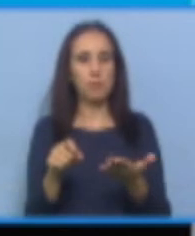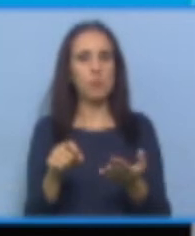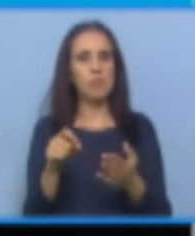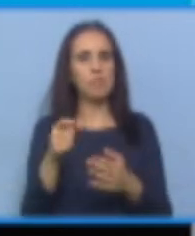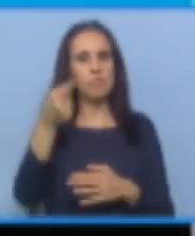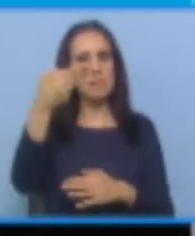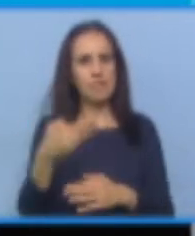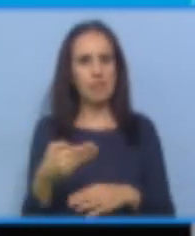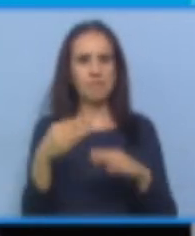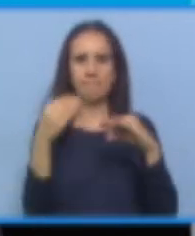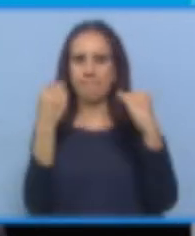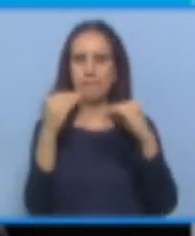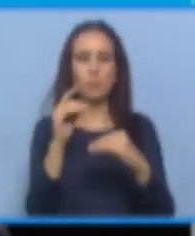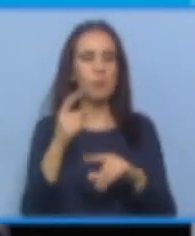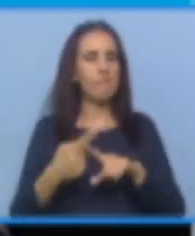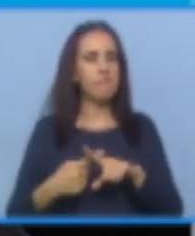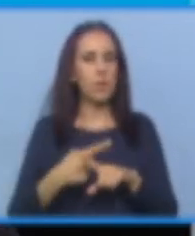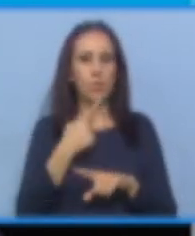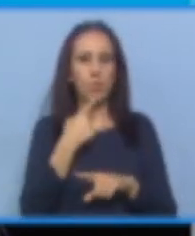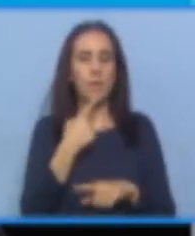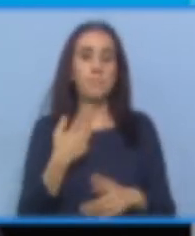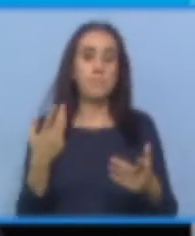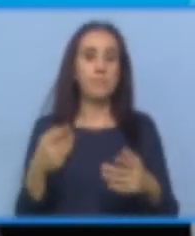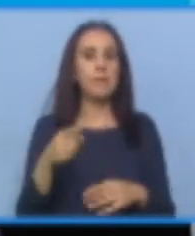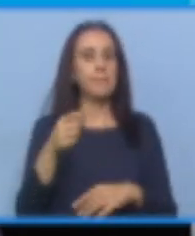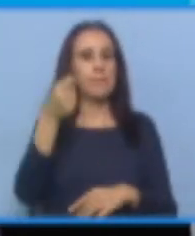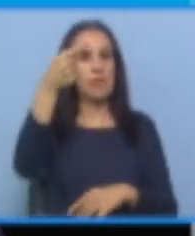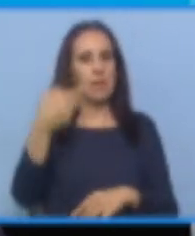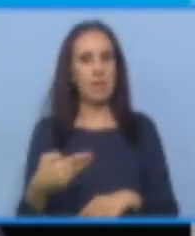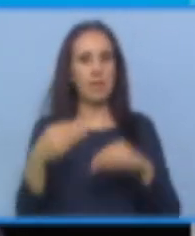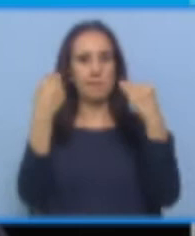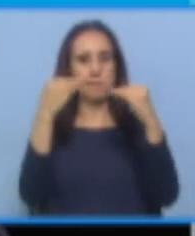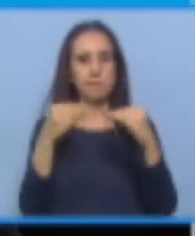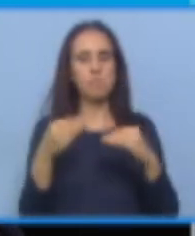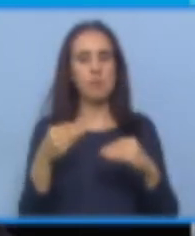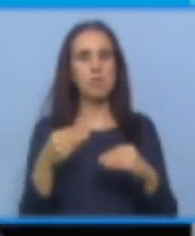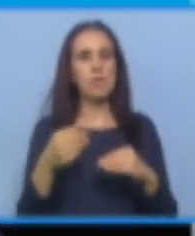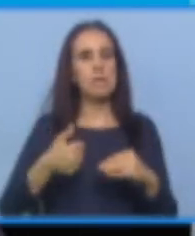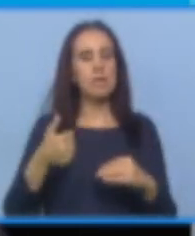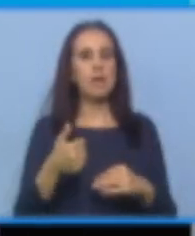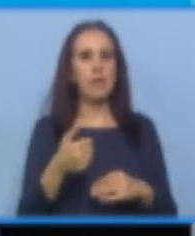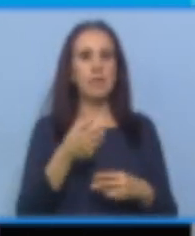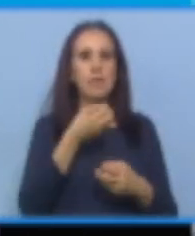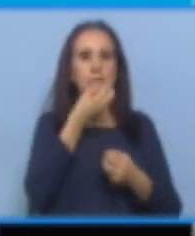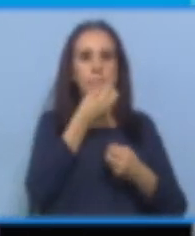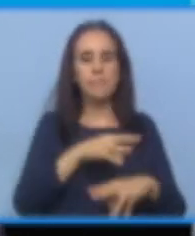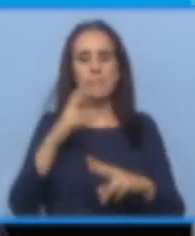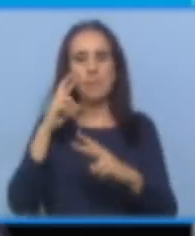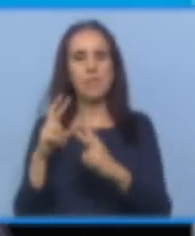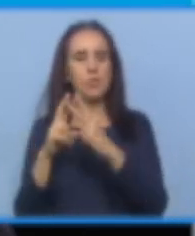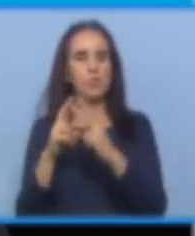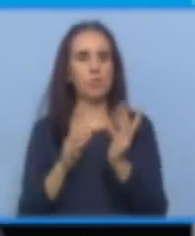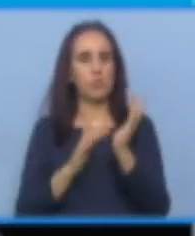catequeses muito interessantes. O ícone destas catequeses é a perda e o encontro de Jesus no templo da sua